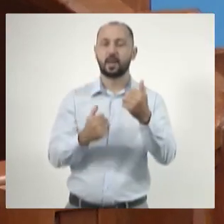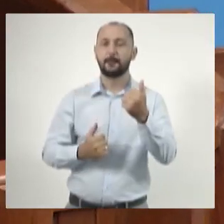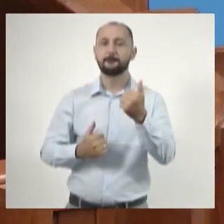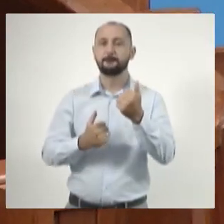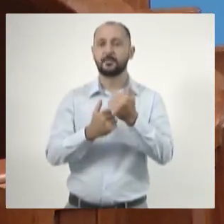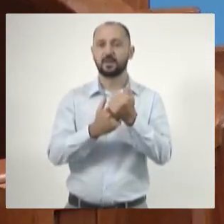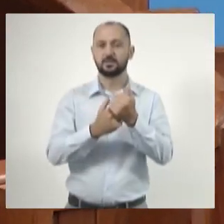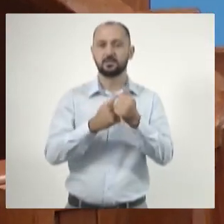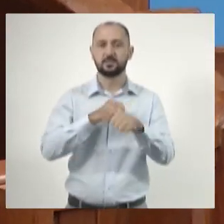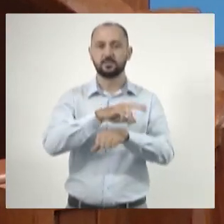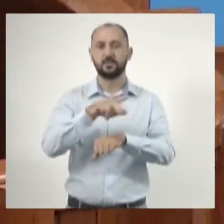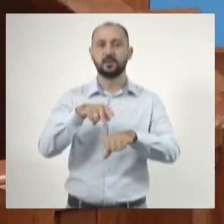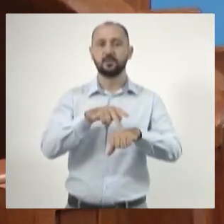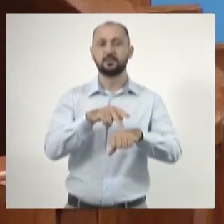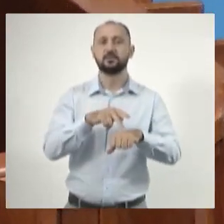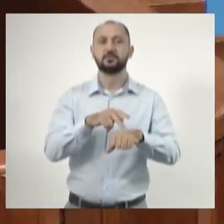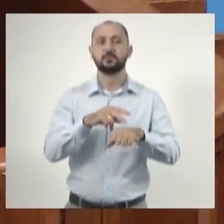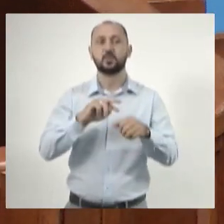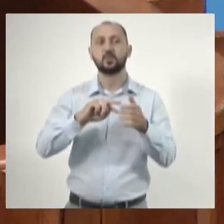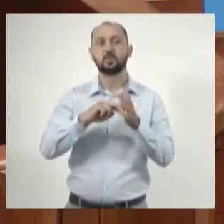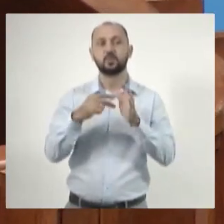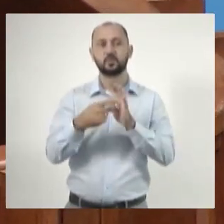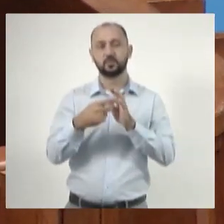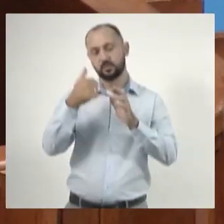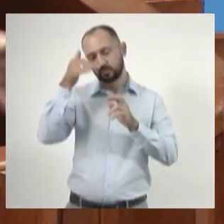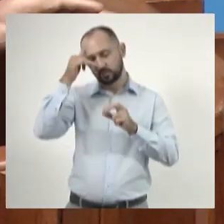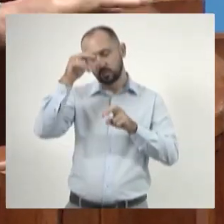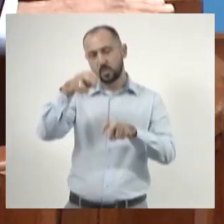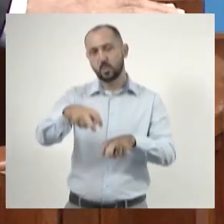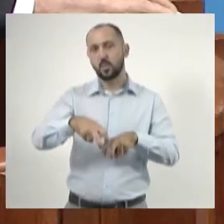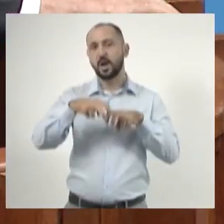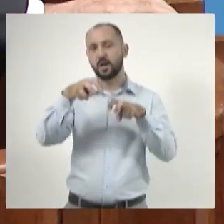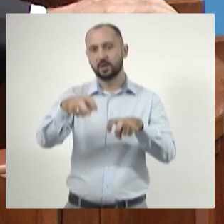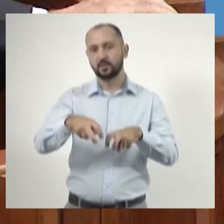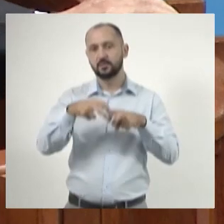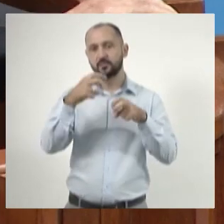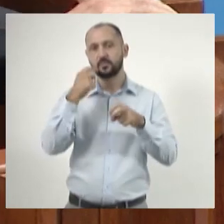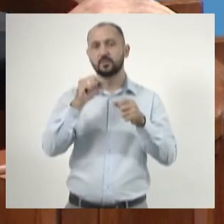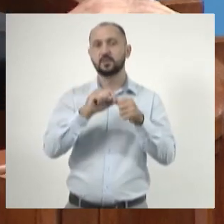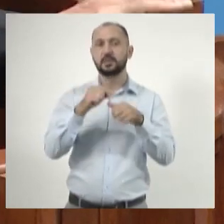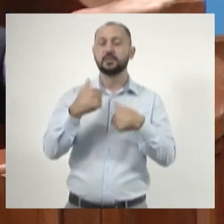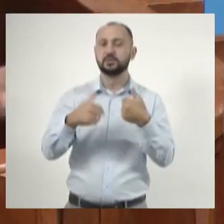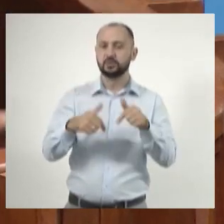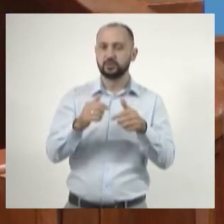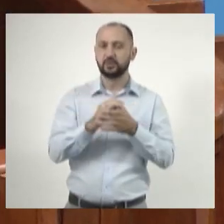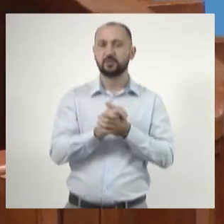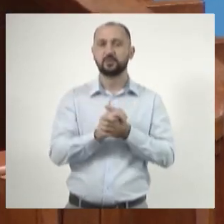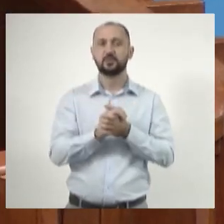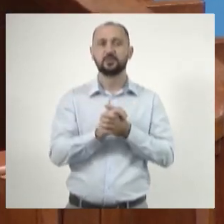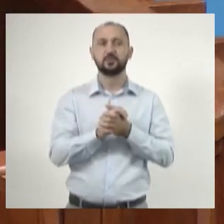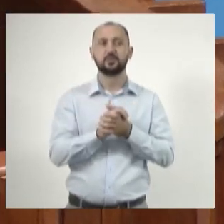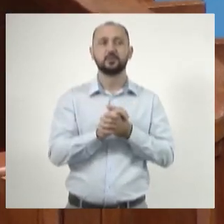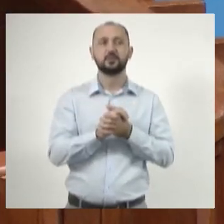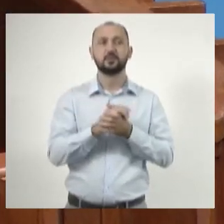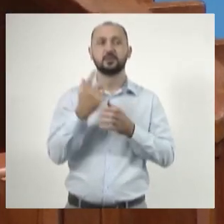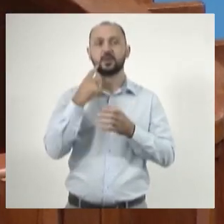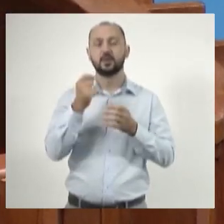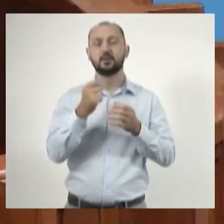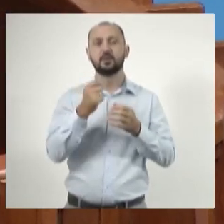país, em todos os sentidos, que é o setor do agronegócio, o setor produtivo, que essa cadeia